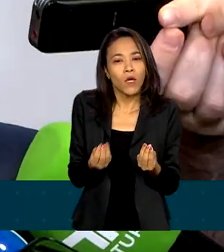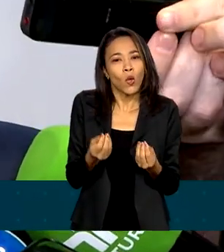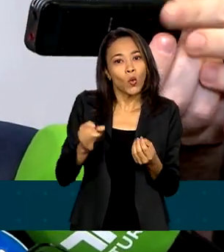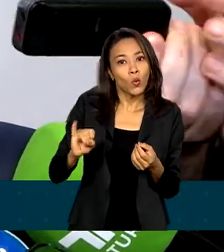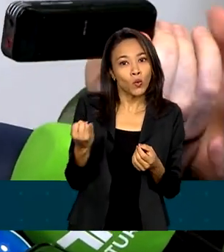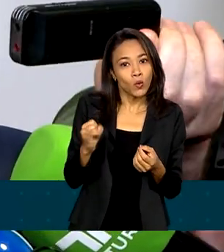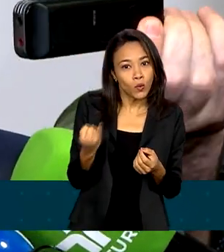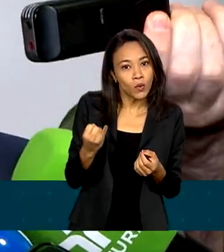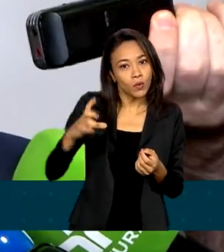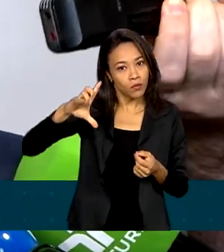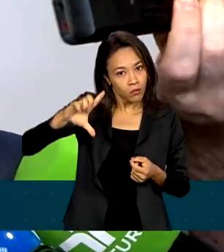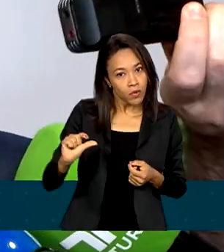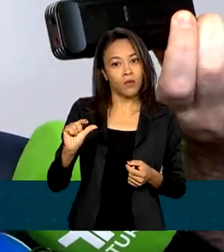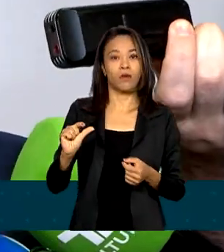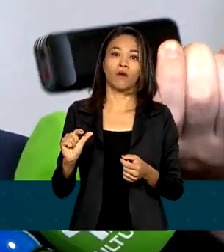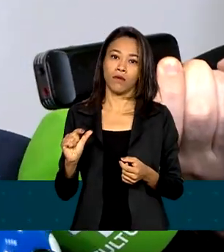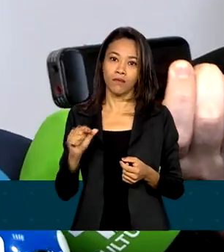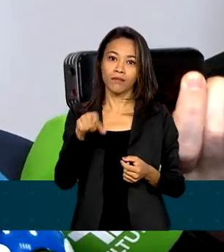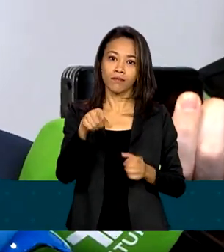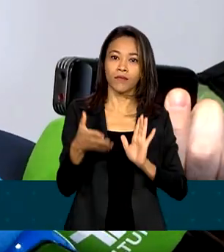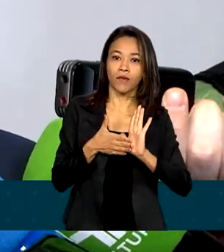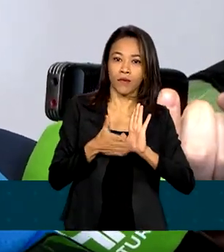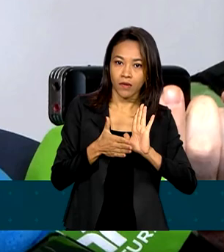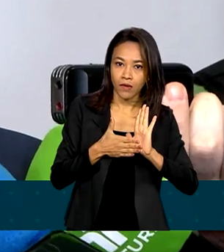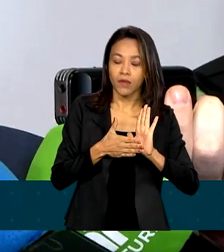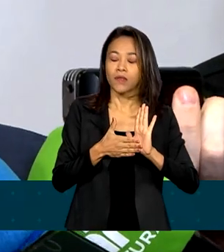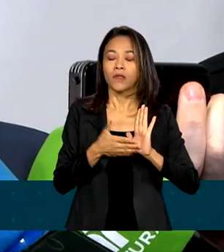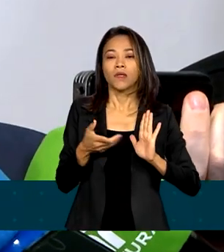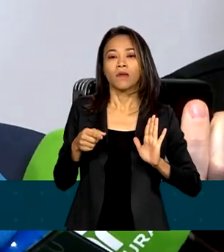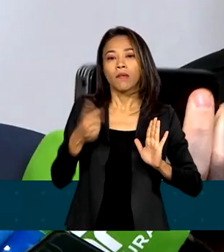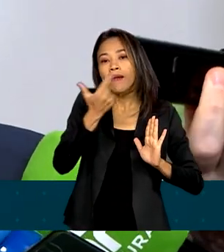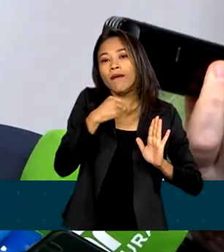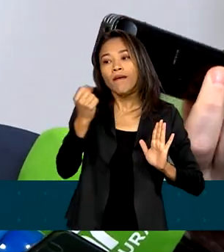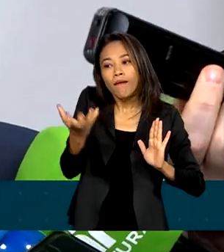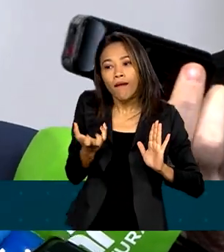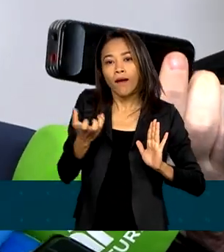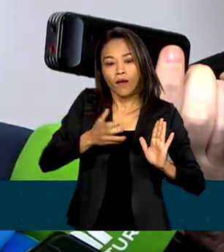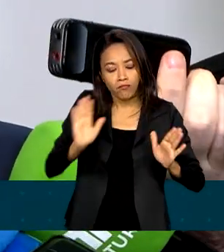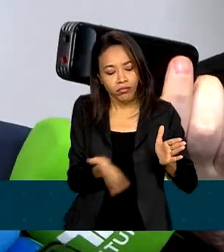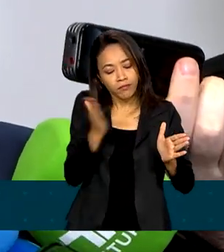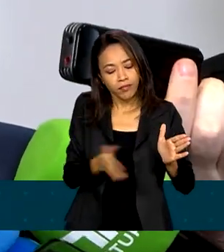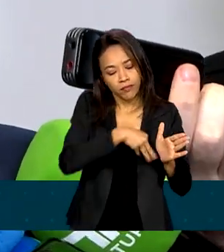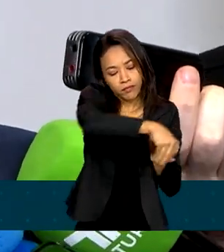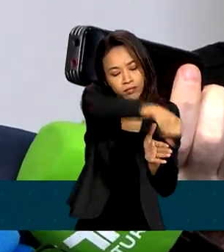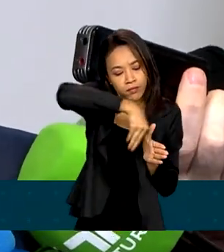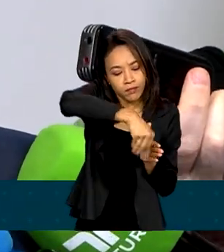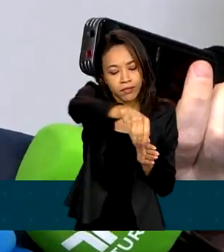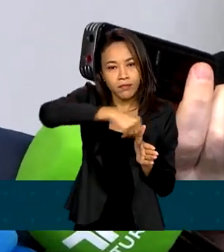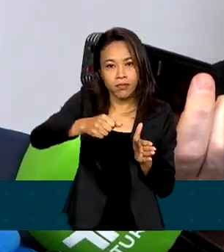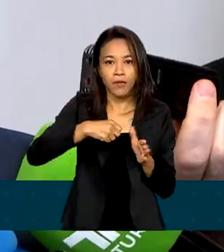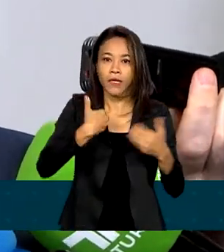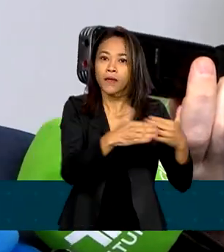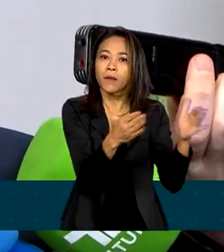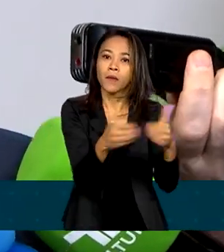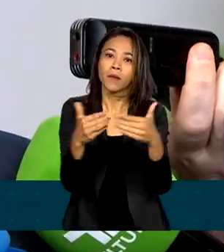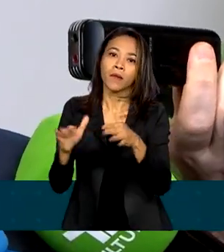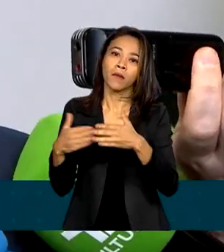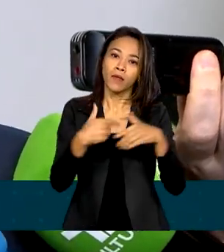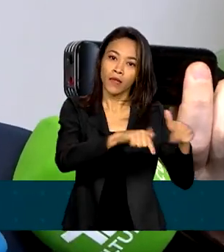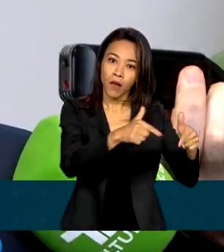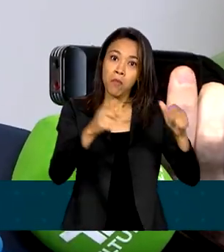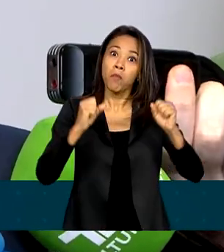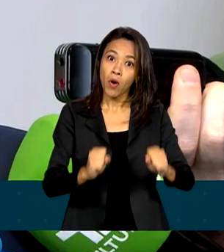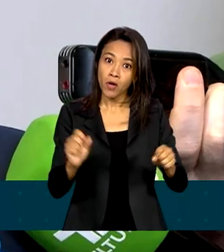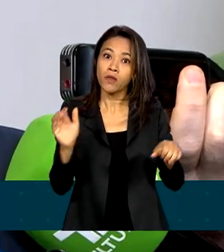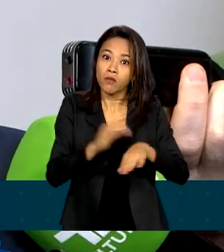juro acessível, um juro mais baixo, para que quem queira produzir e gerar empregos possa fazê-lo sem pagar